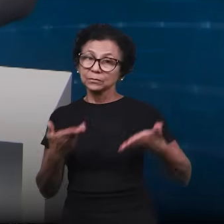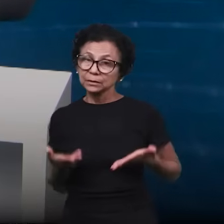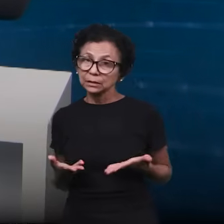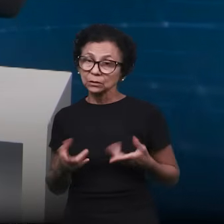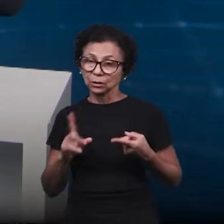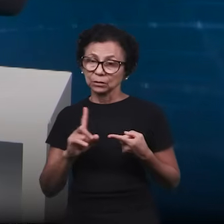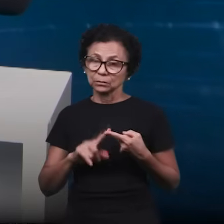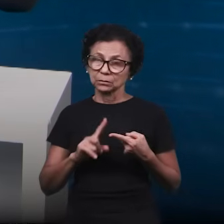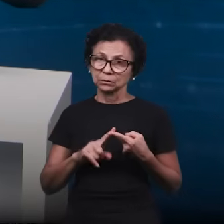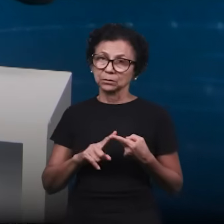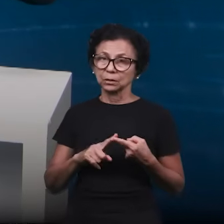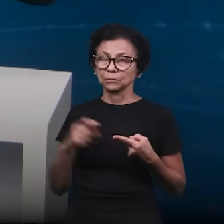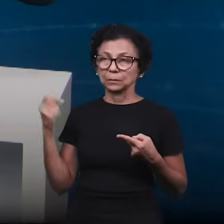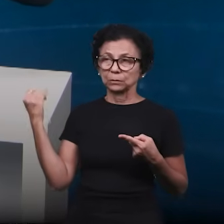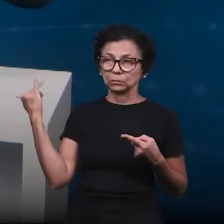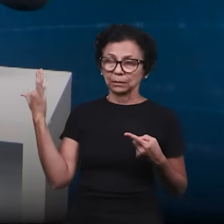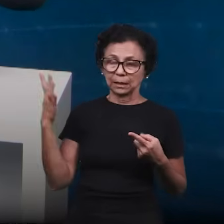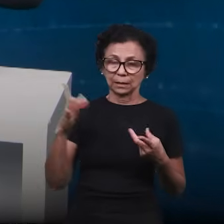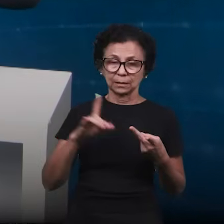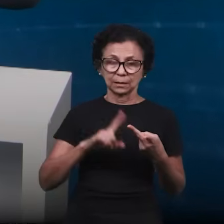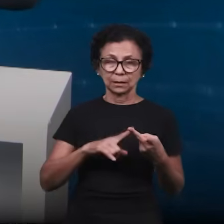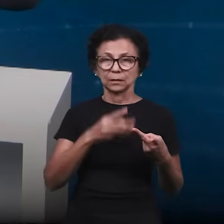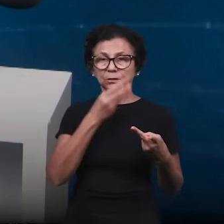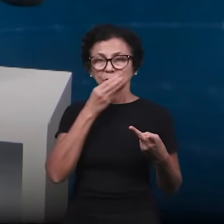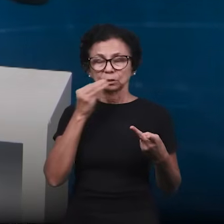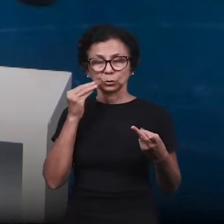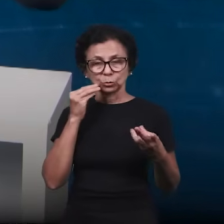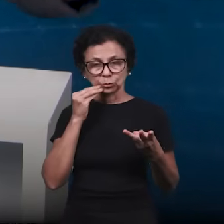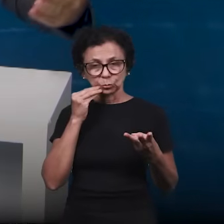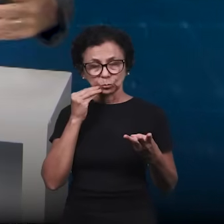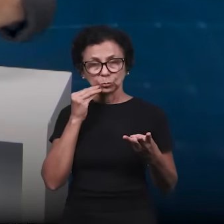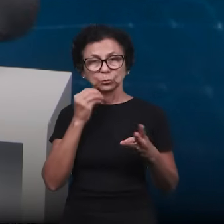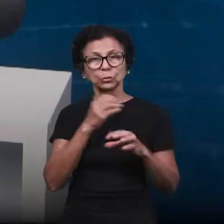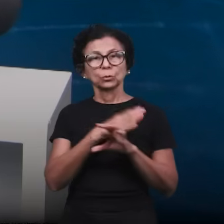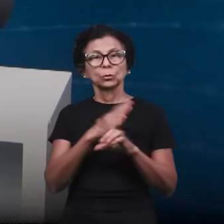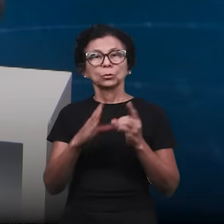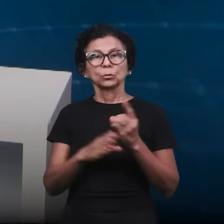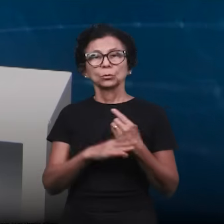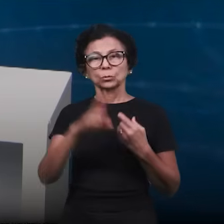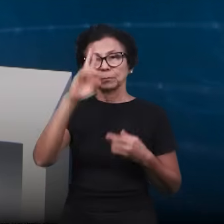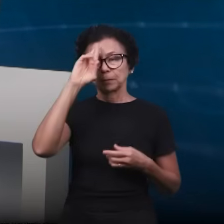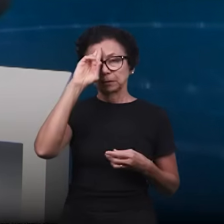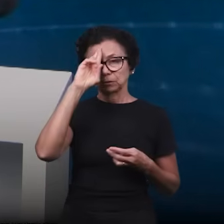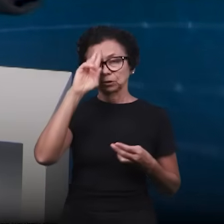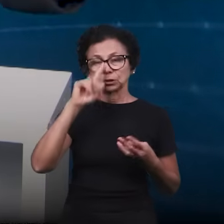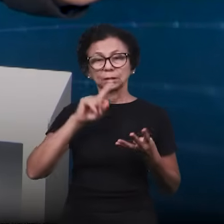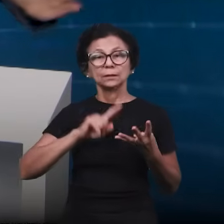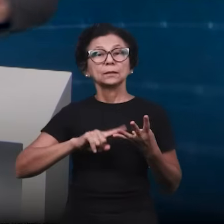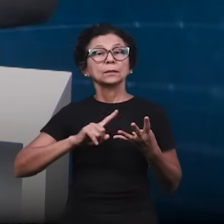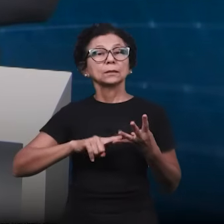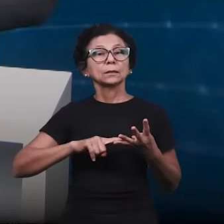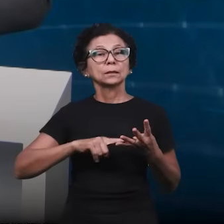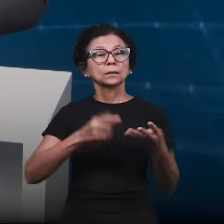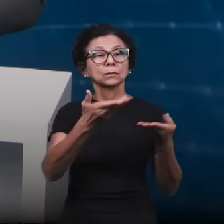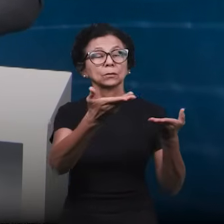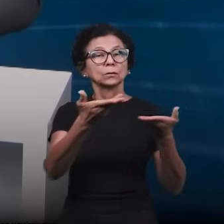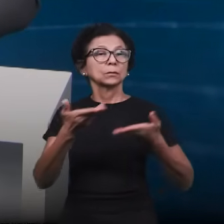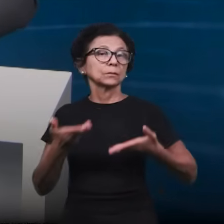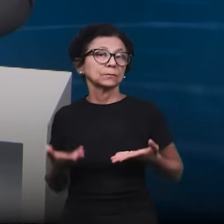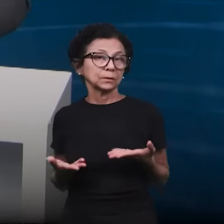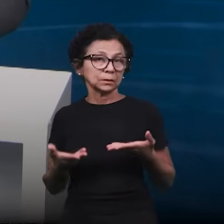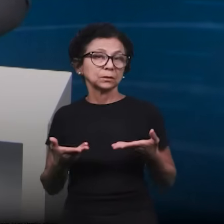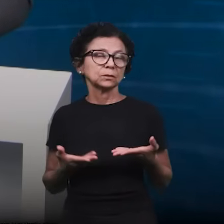Isso, fizemos, né? Já buscamos ao Senhor nas madrugadas, nos jejuns, nos cultos ao meio-dia. E agora estamos na semana